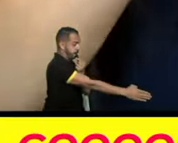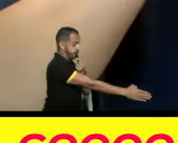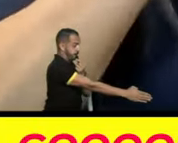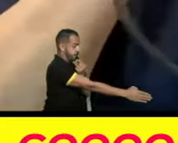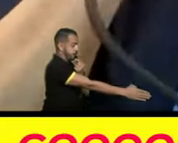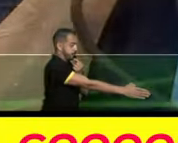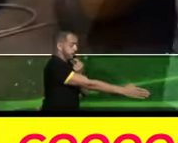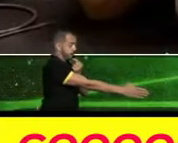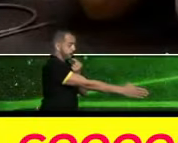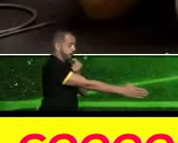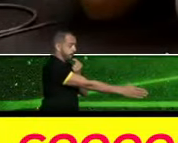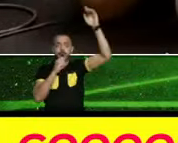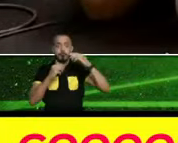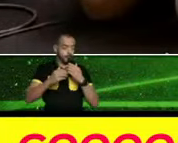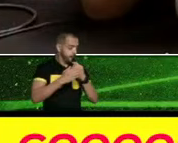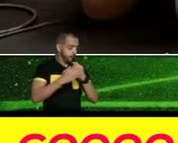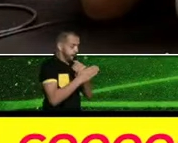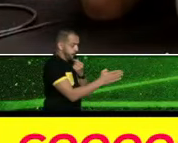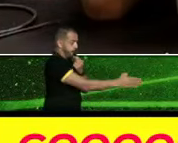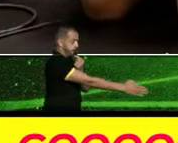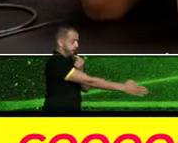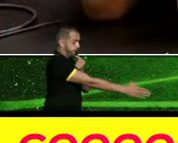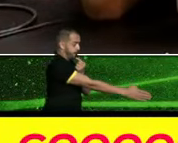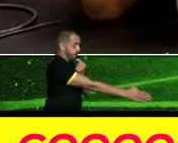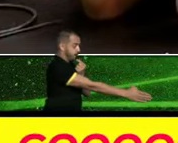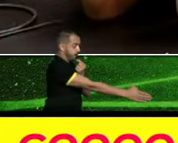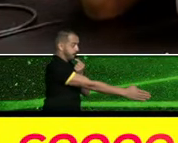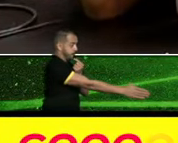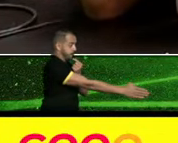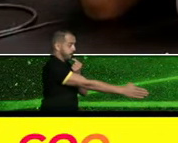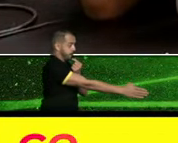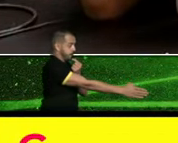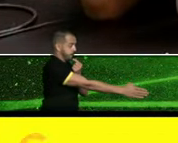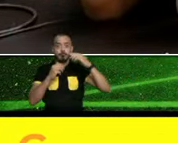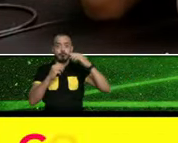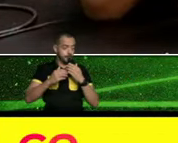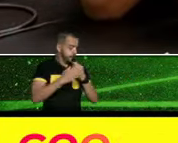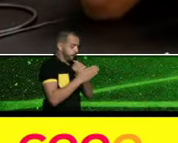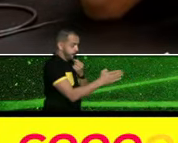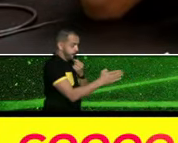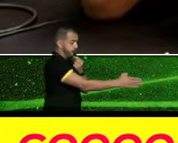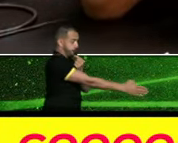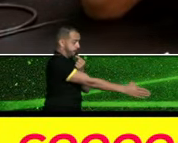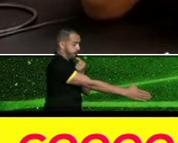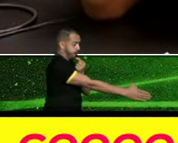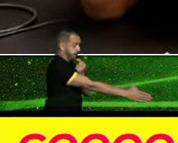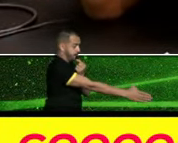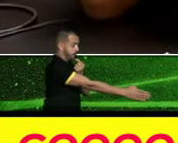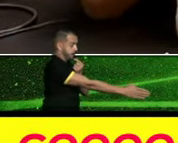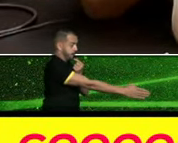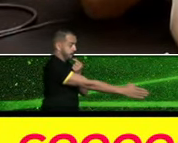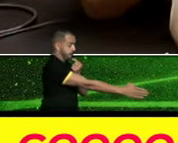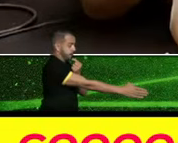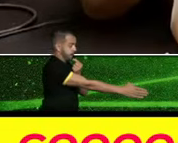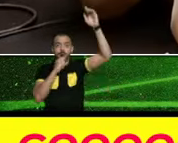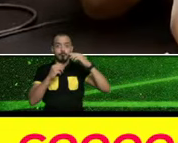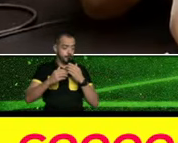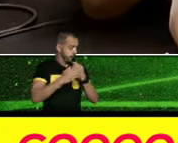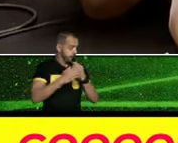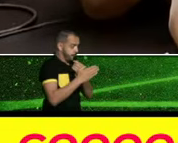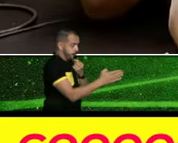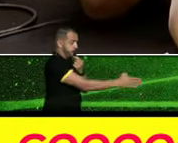Cruzeiro crir crir crir vamos vamos